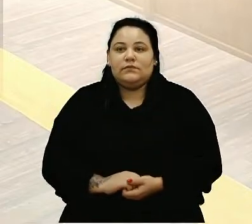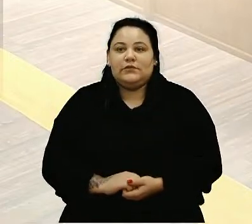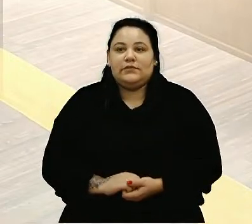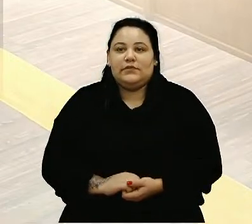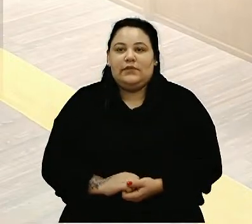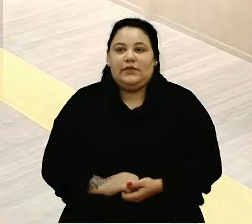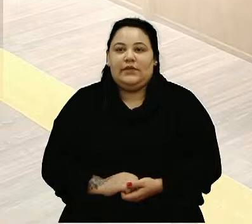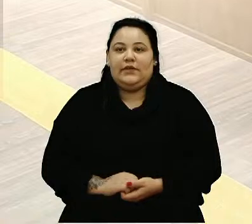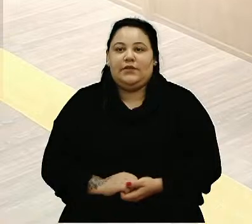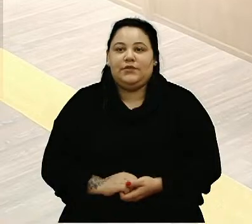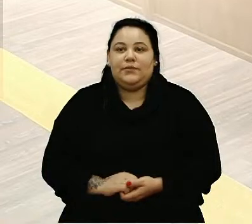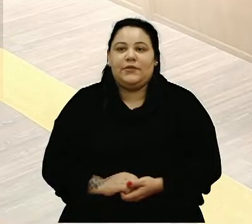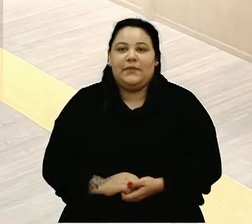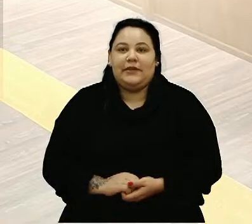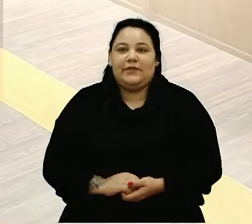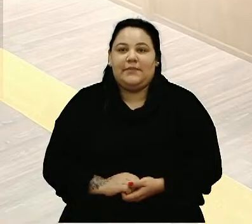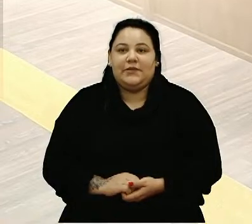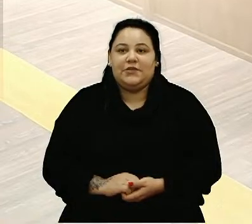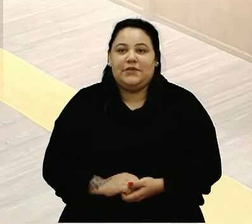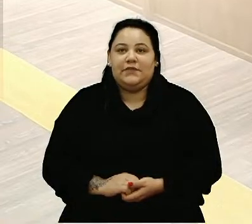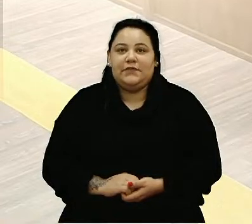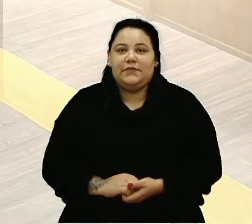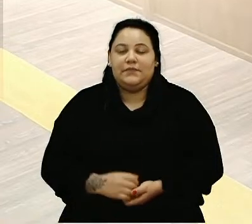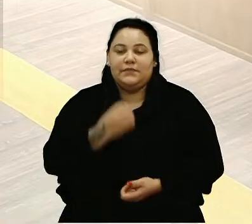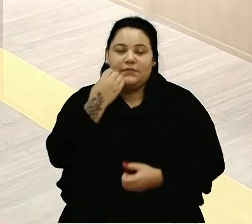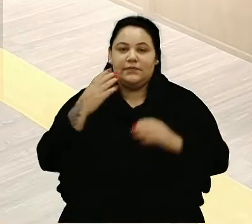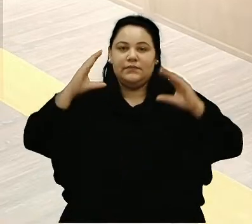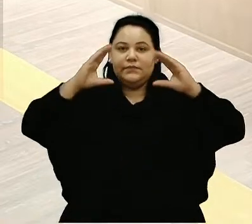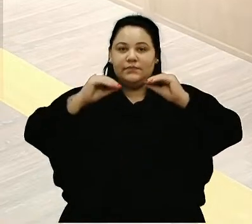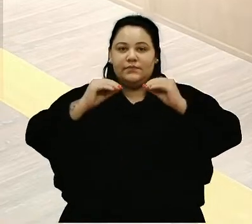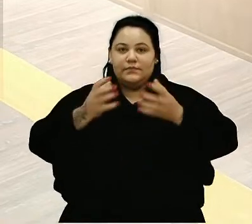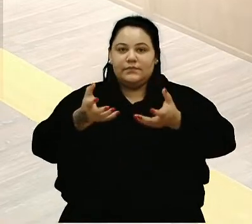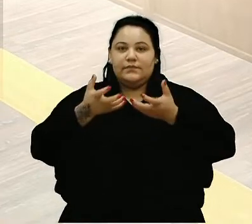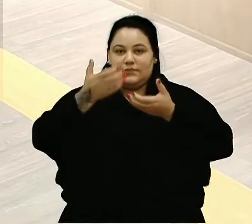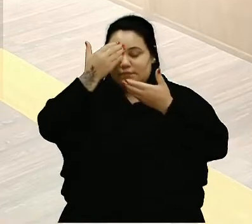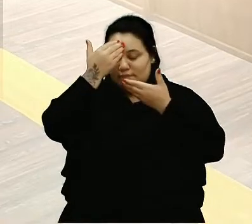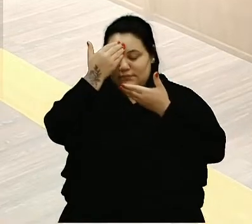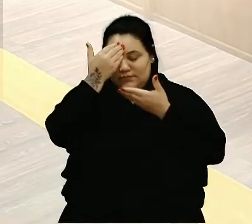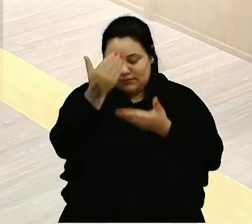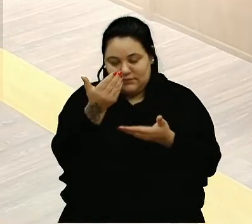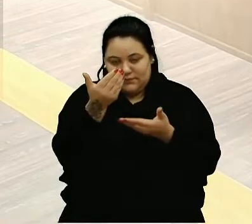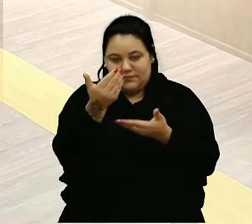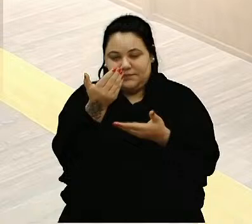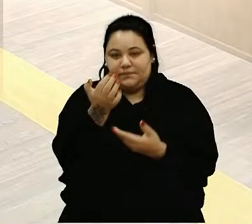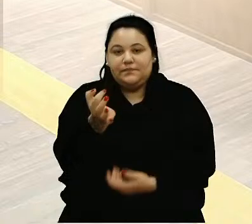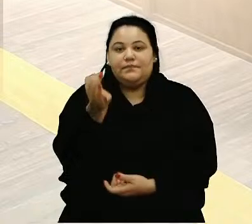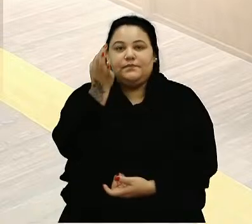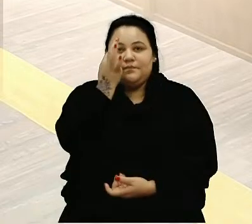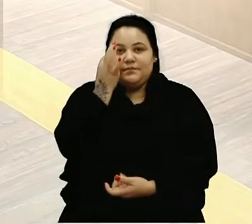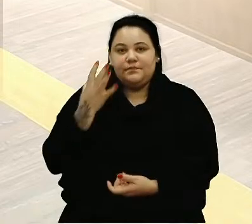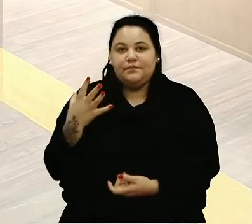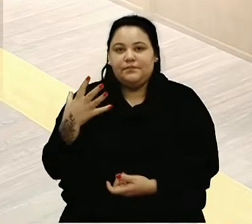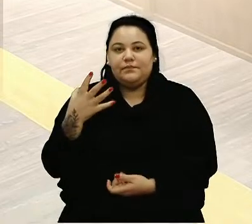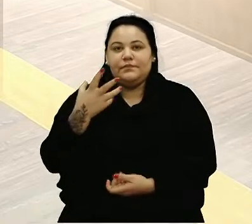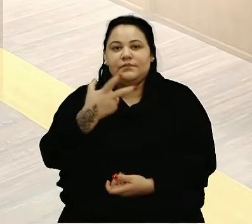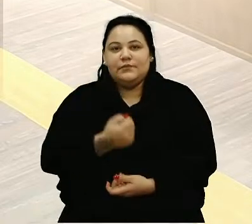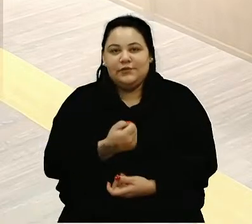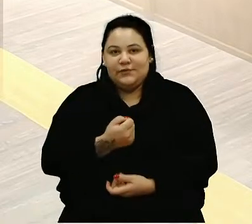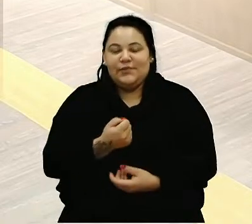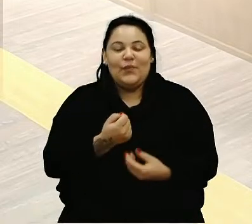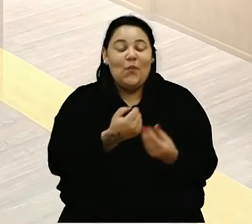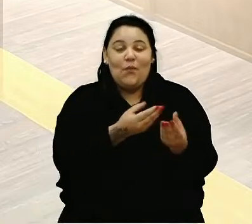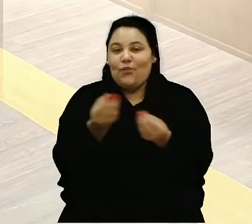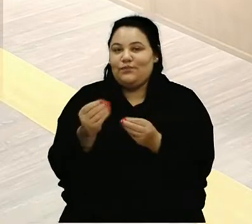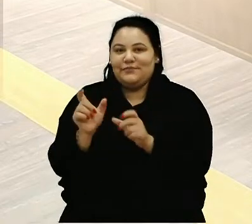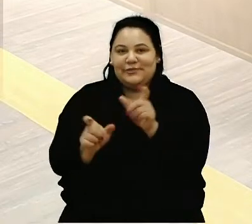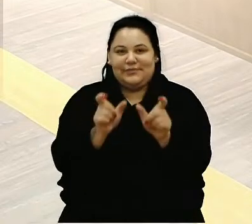Boa noite. Gostaria de agradecer a presença de todos, bastante colaboradores nossos aqui,